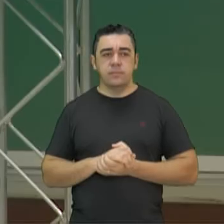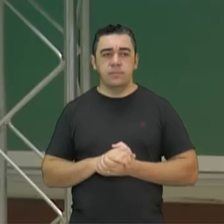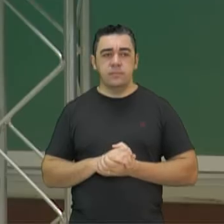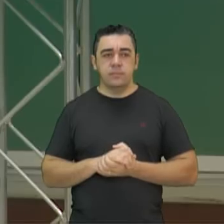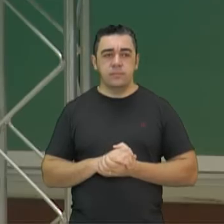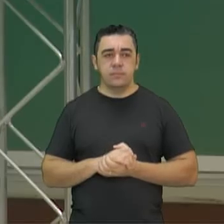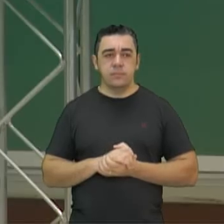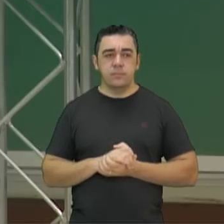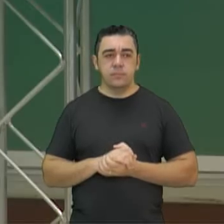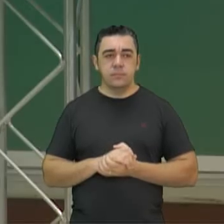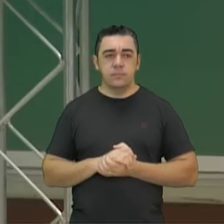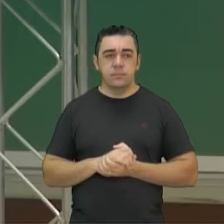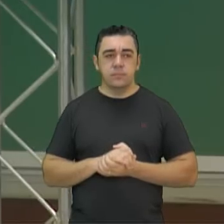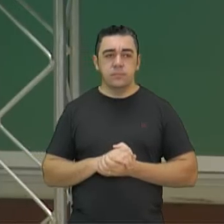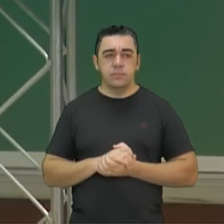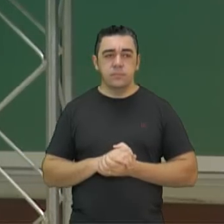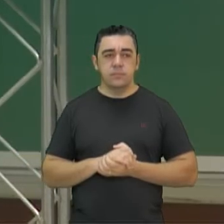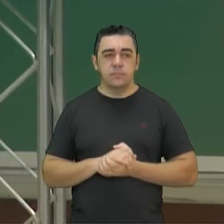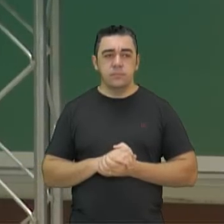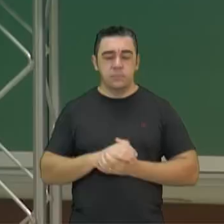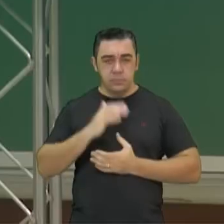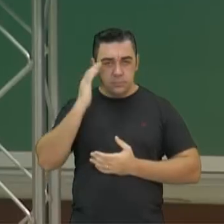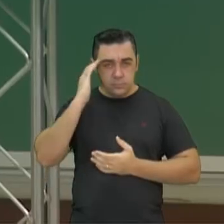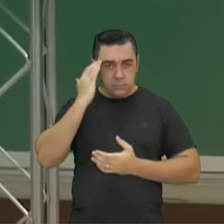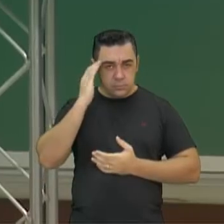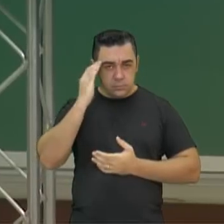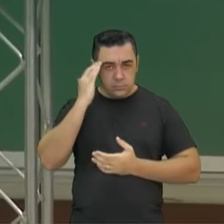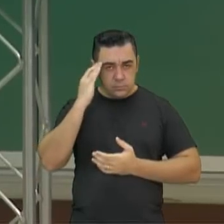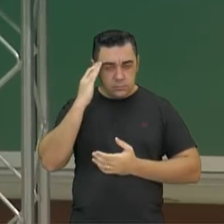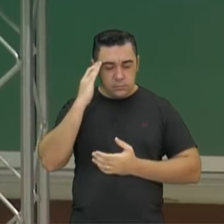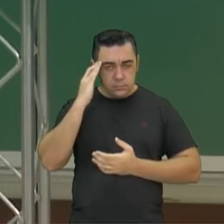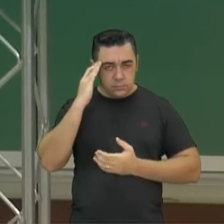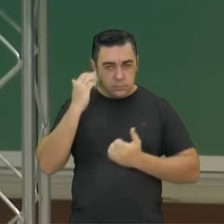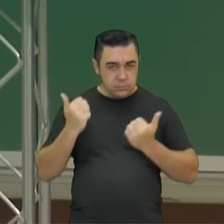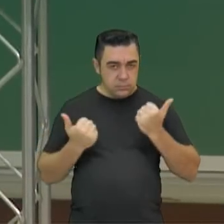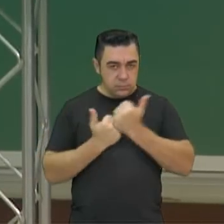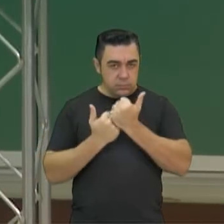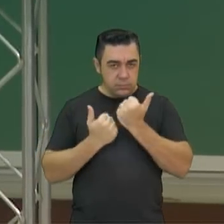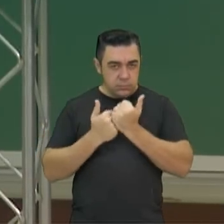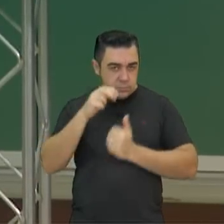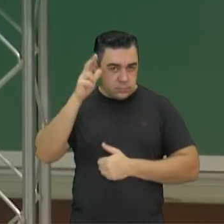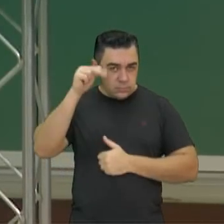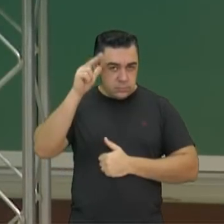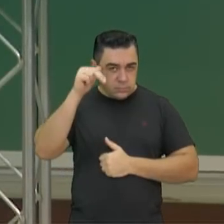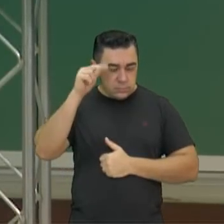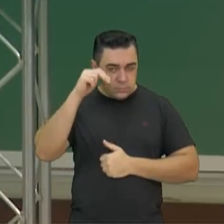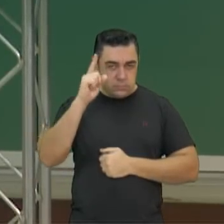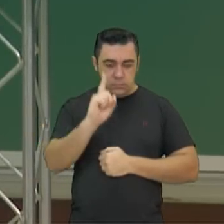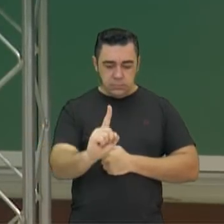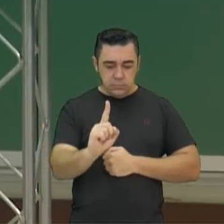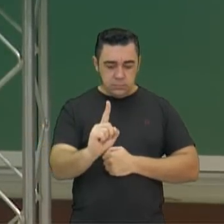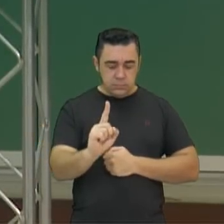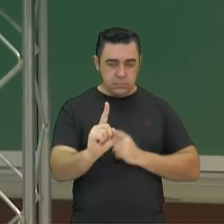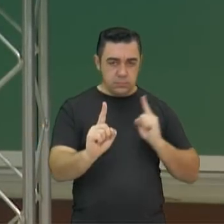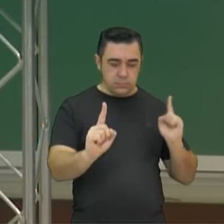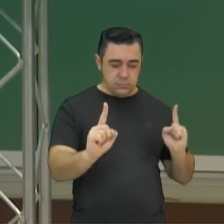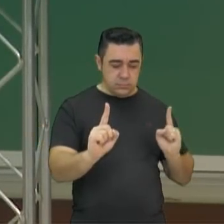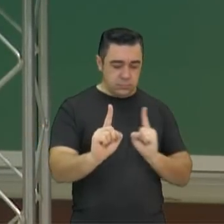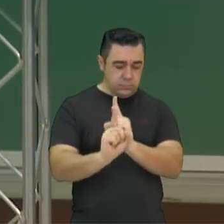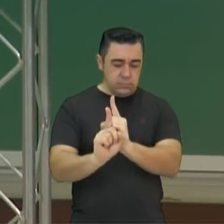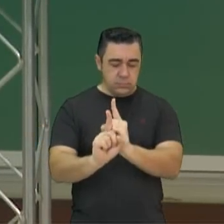Ficou do lado, né? Tá vendo lá o cavalo? Ó? Ele está aqui, capturou o